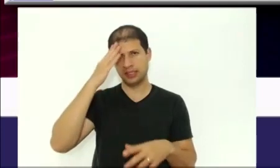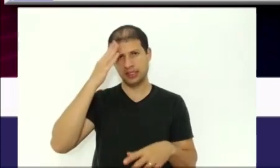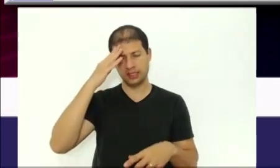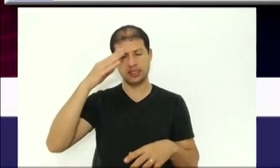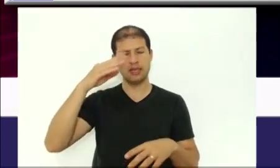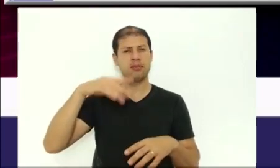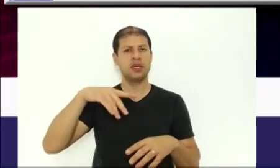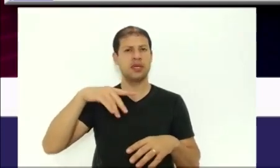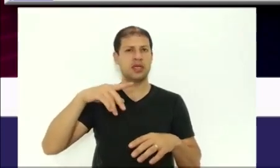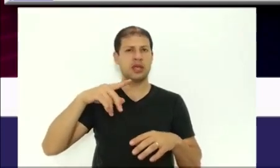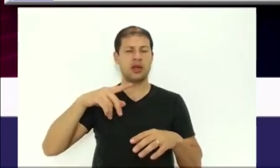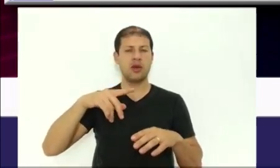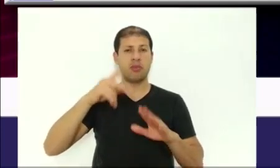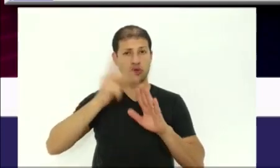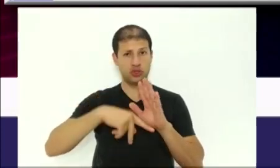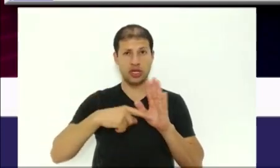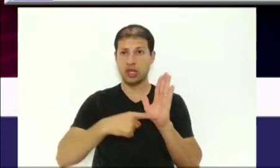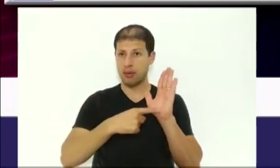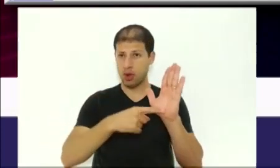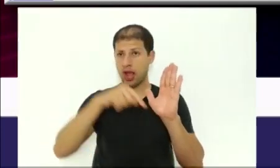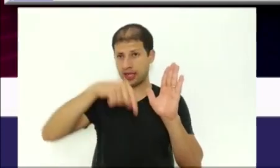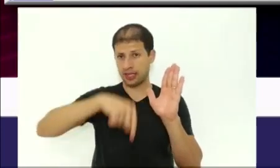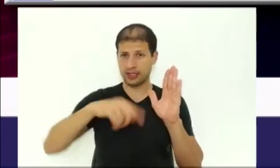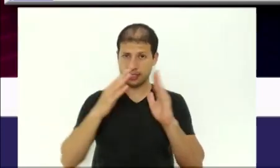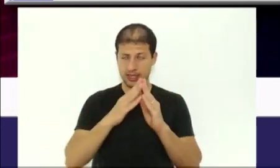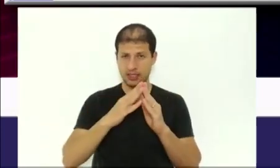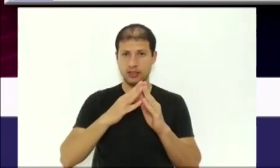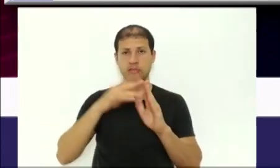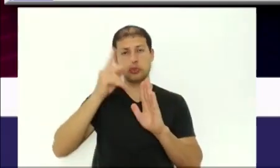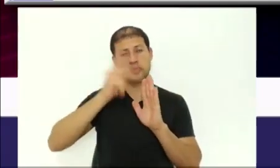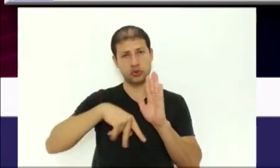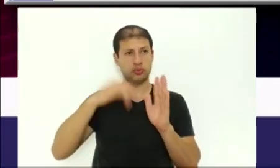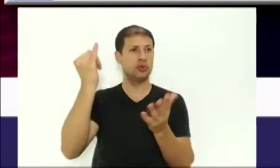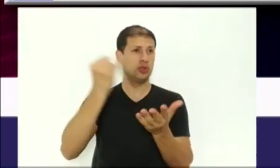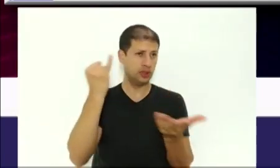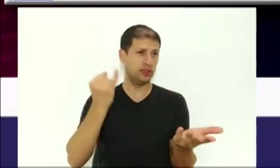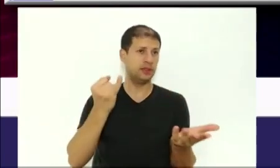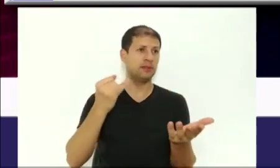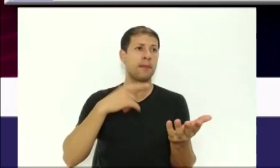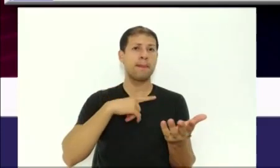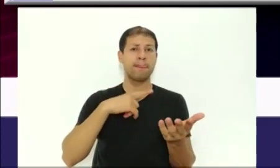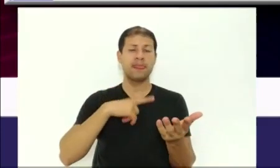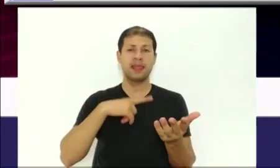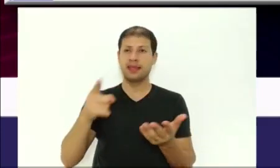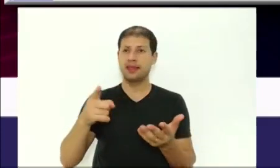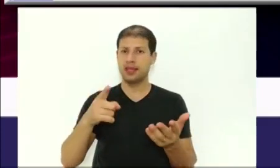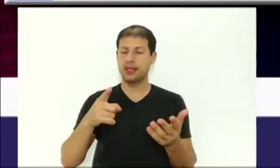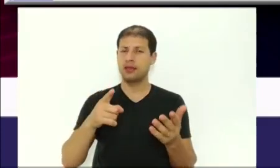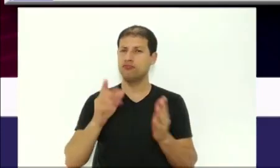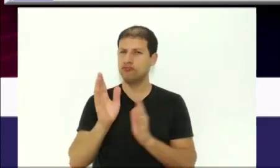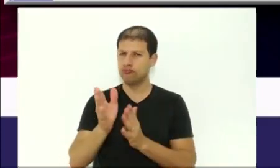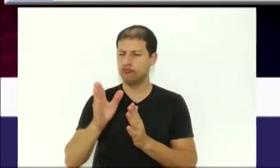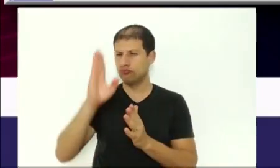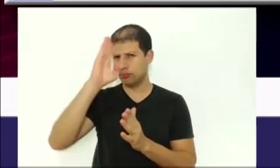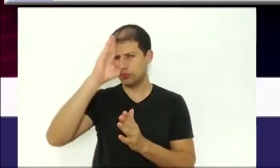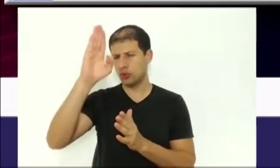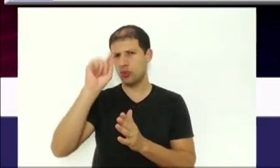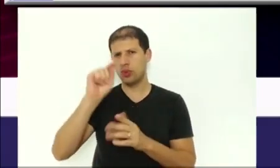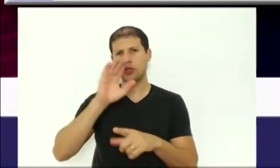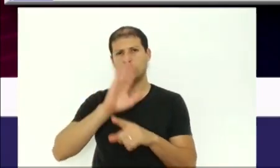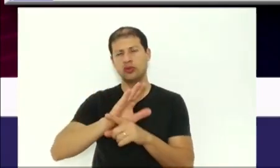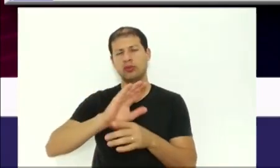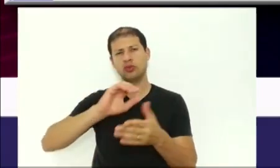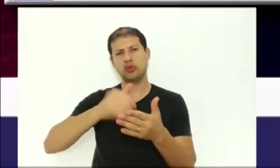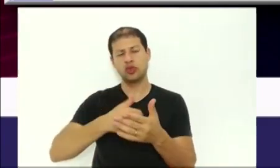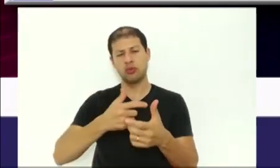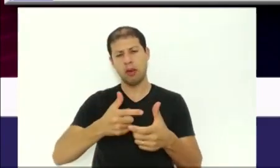apresentados para esta casa são projetos importantes que têm o viés principal de fazer com que Botucatu continue